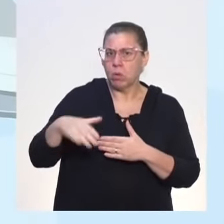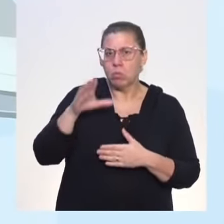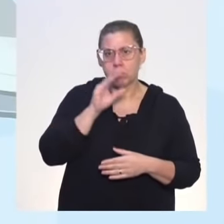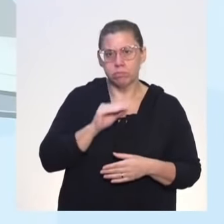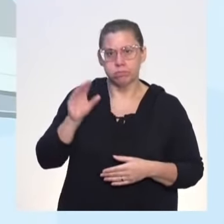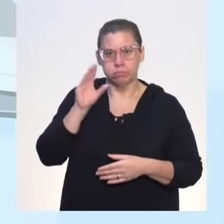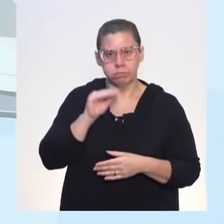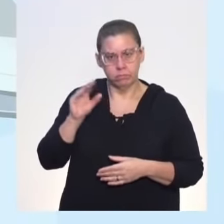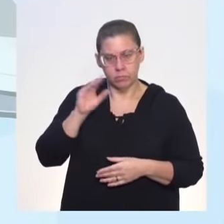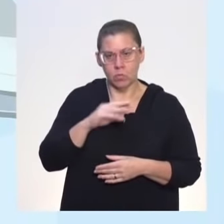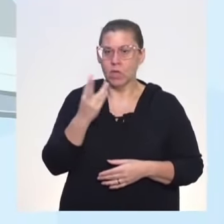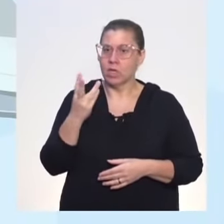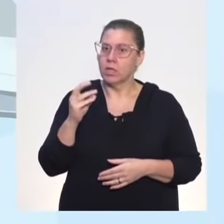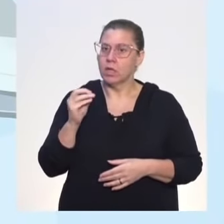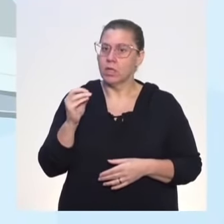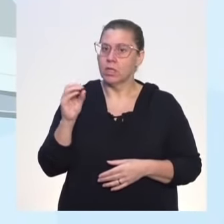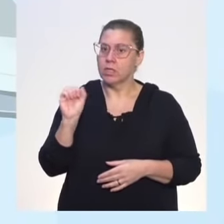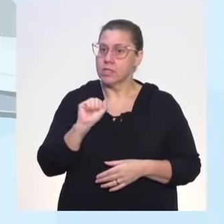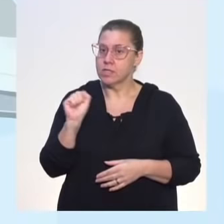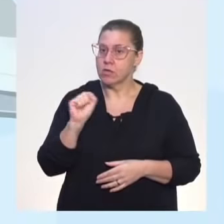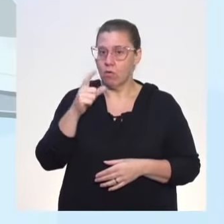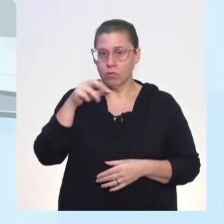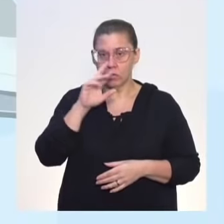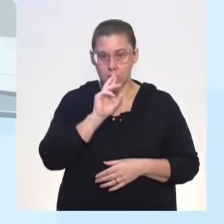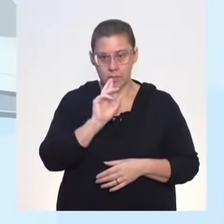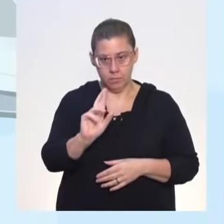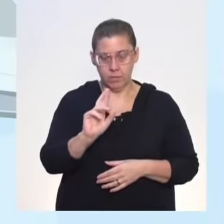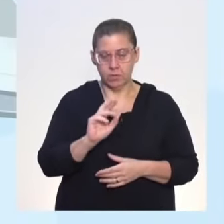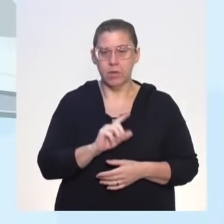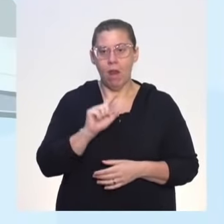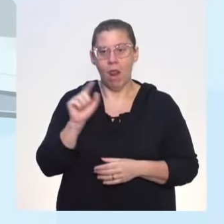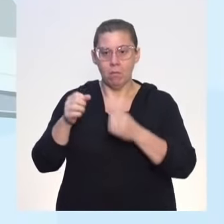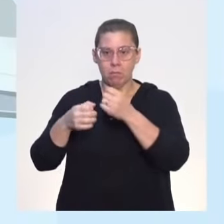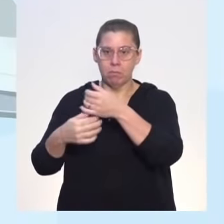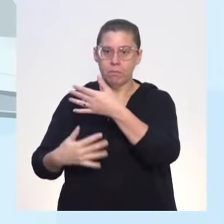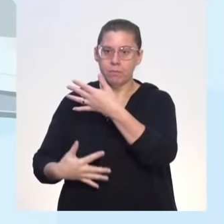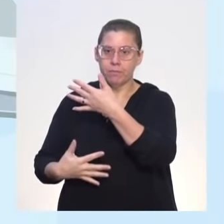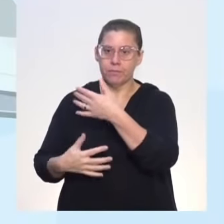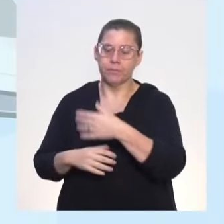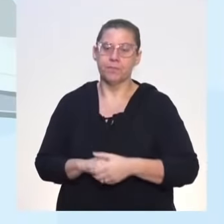oral? 30 segundinhos para vocês responderem para a gente lá no chat.